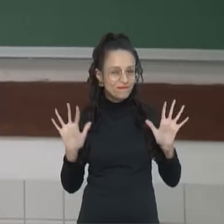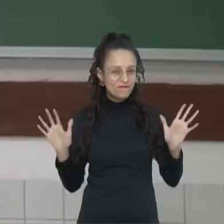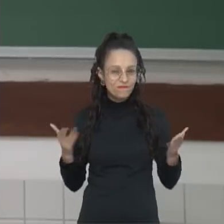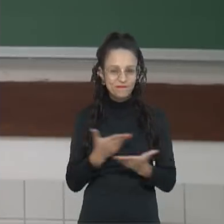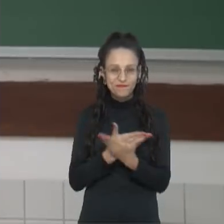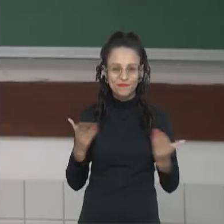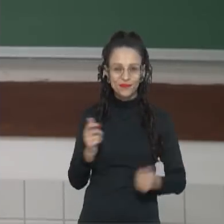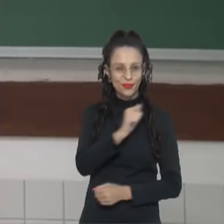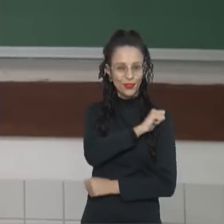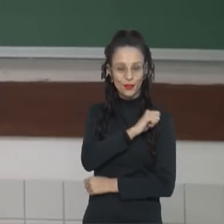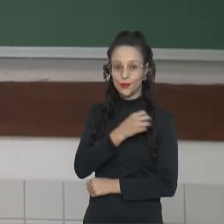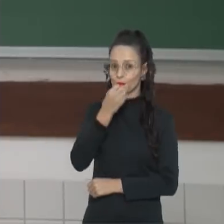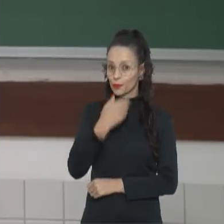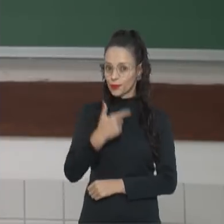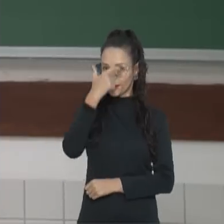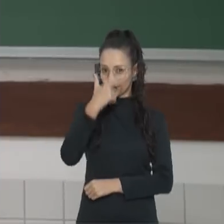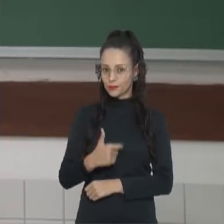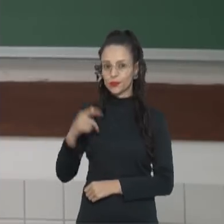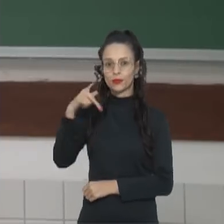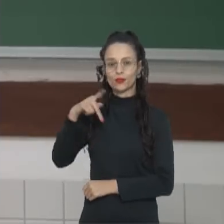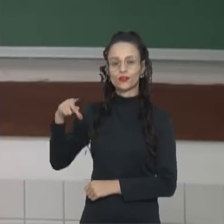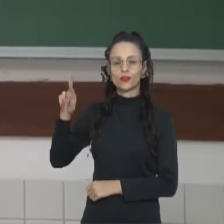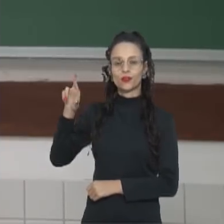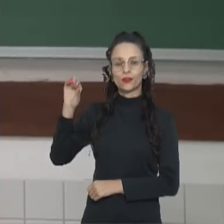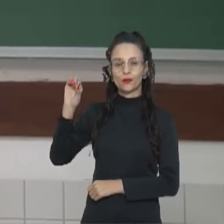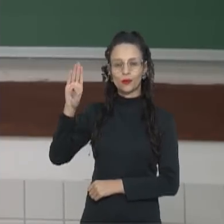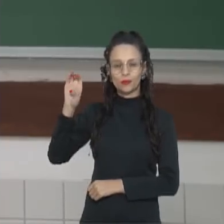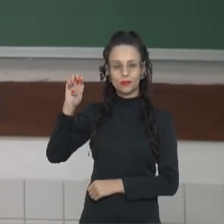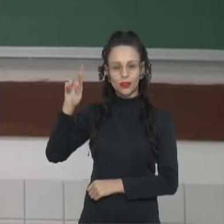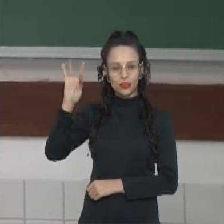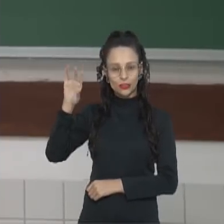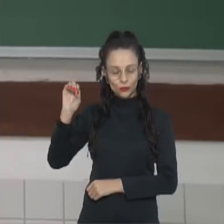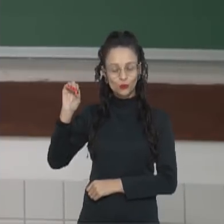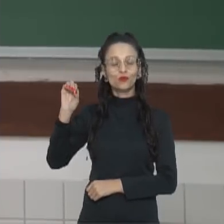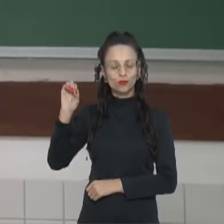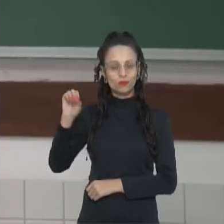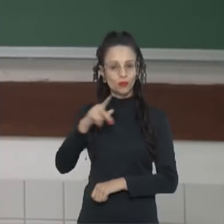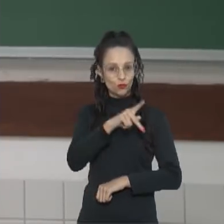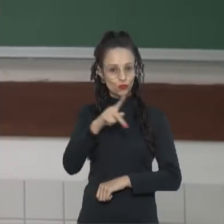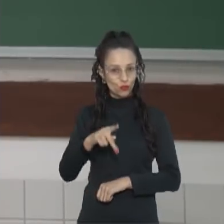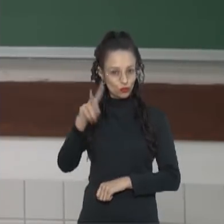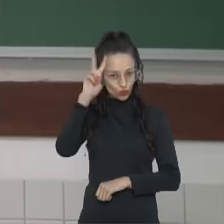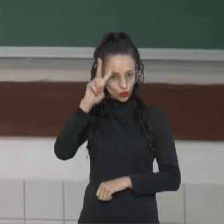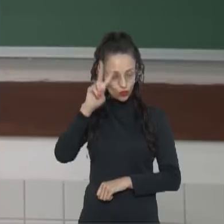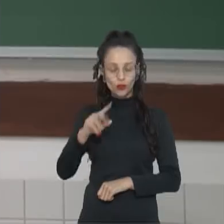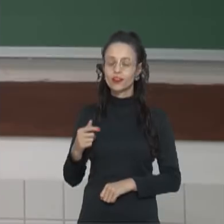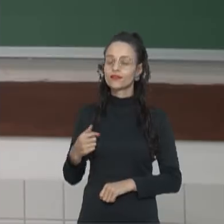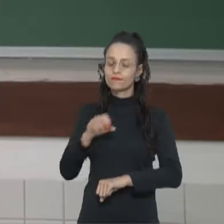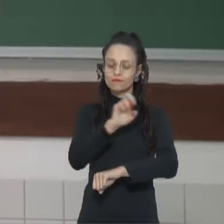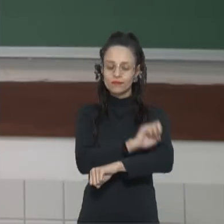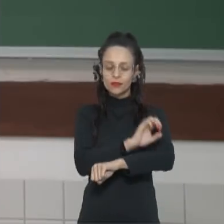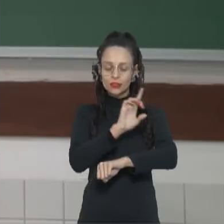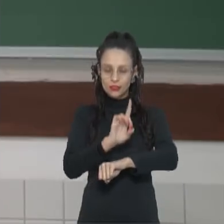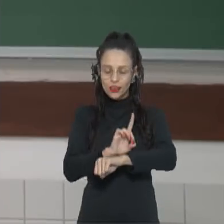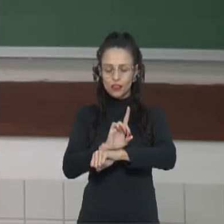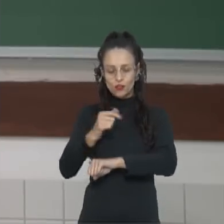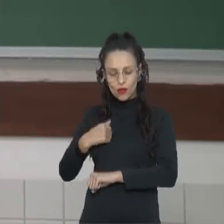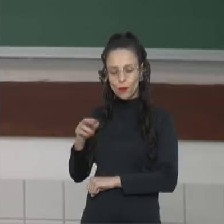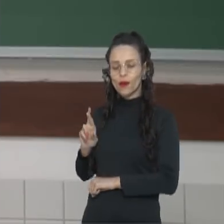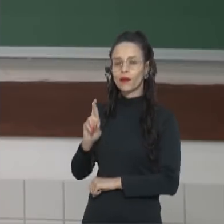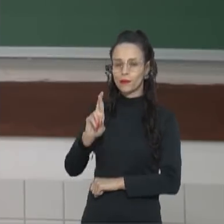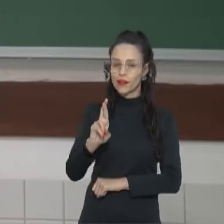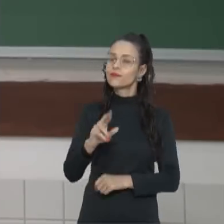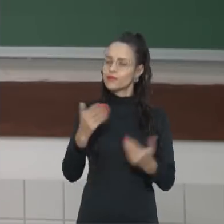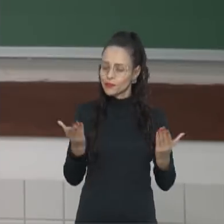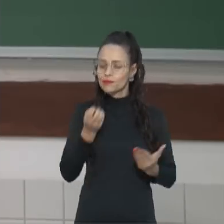Fala galera, tudo bem? Sou o professor Roberto Falcione, professor de História, em nome da Secretaria da Educação. Sejam todos bem-vindos a mais uma aula de